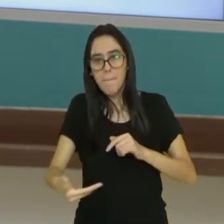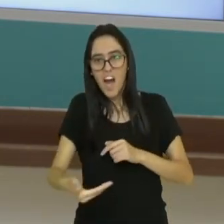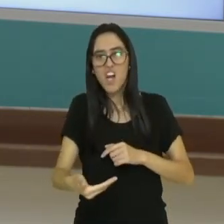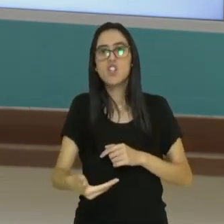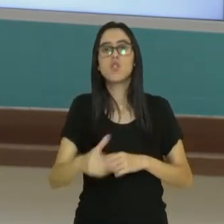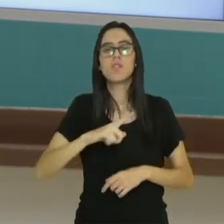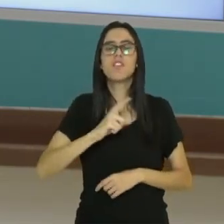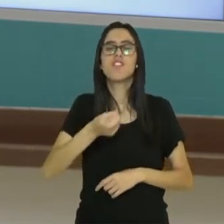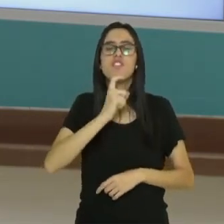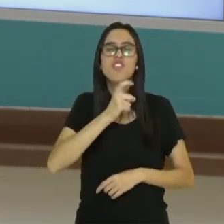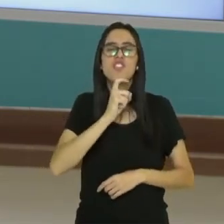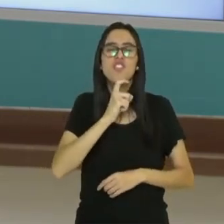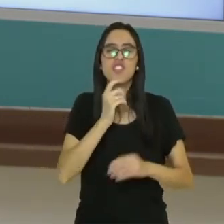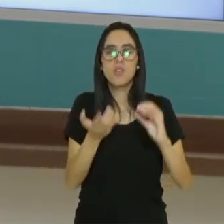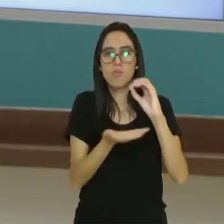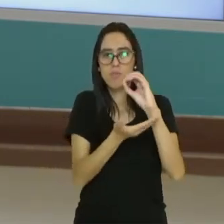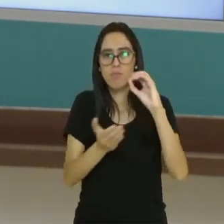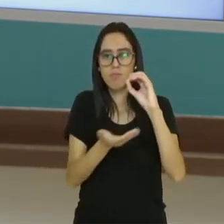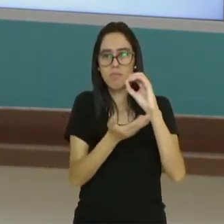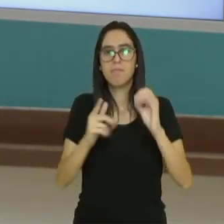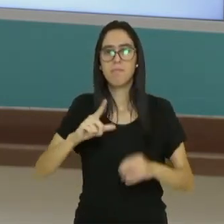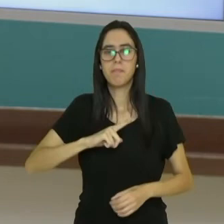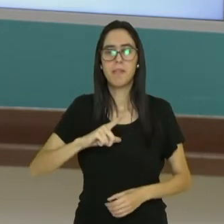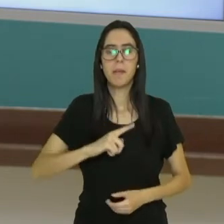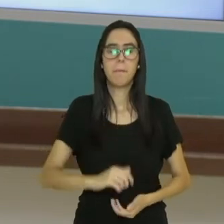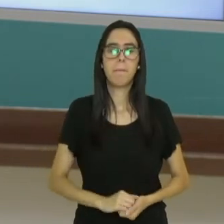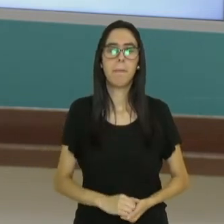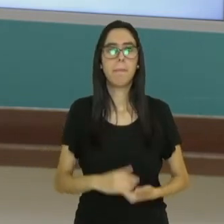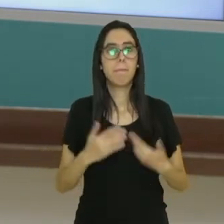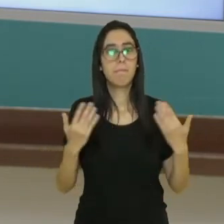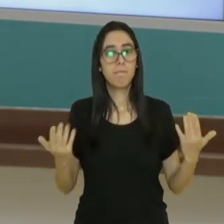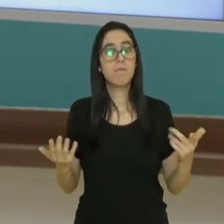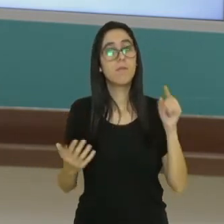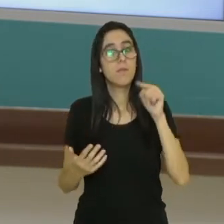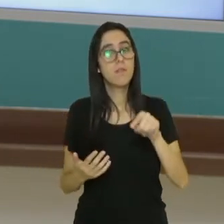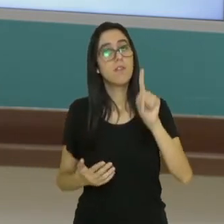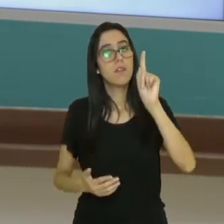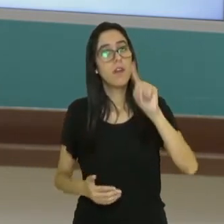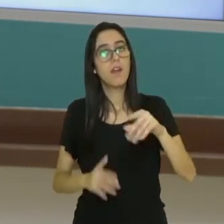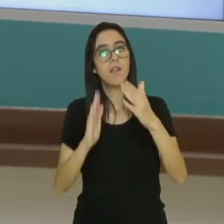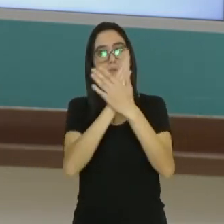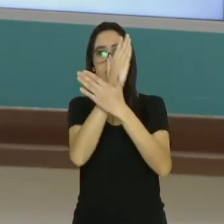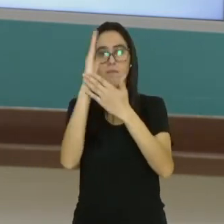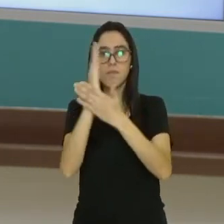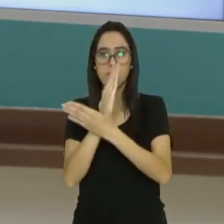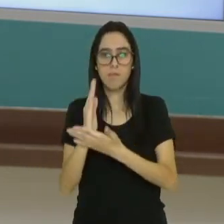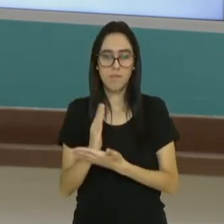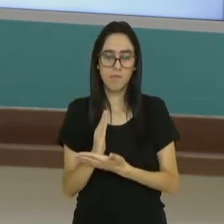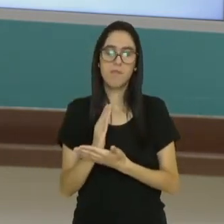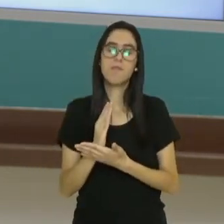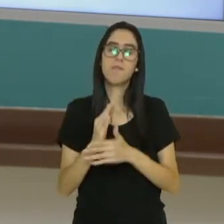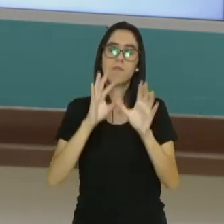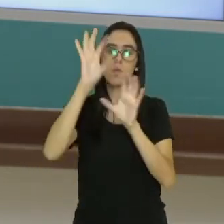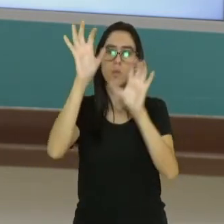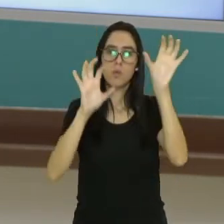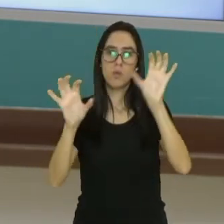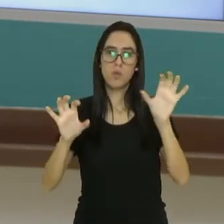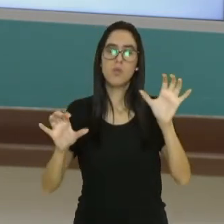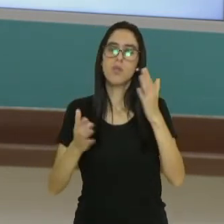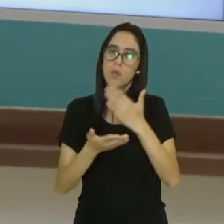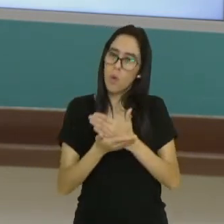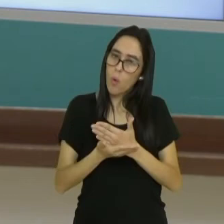Antártida, que seria aqui na parte inferior do nosso mapa. Então essa é a atual distribuição dos continentes, mas que começou